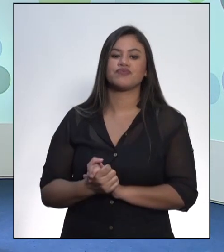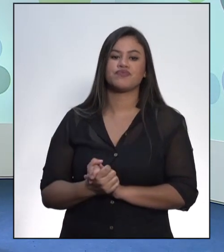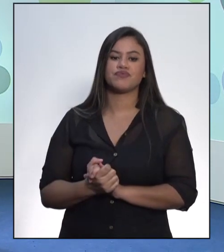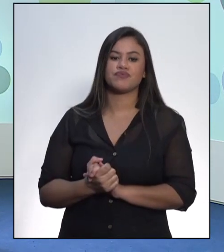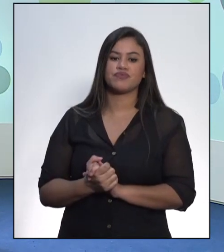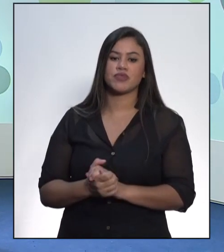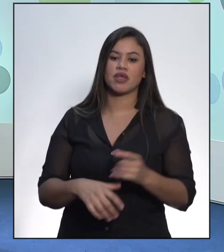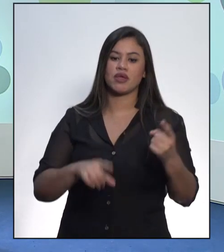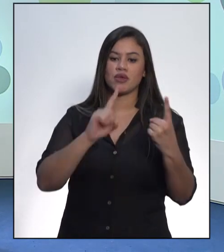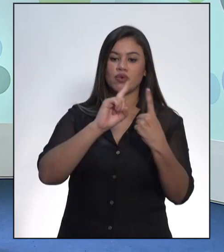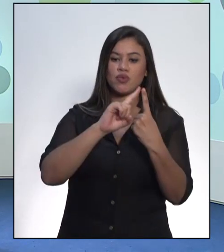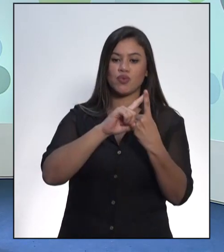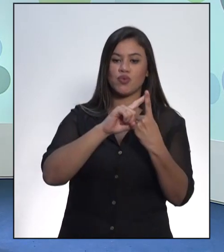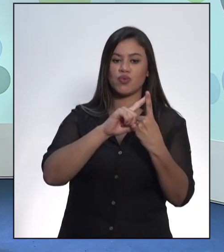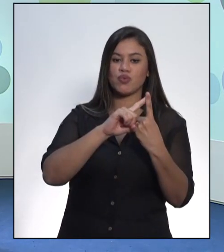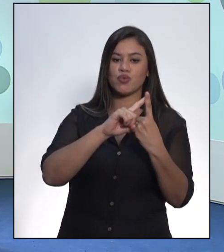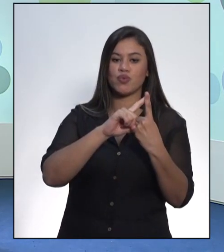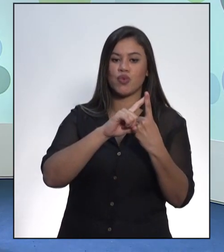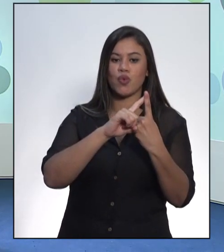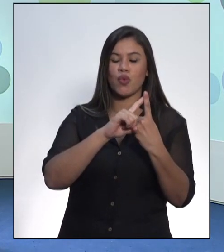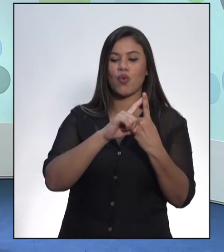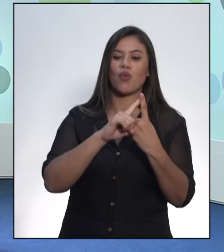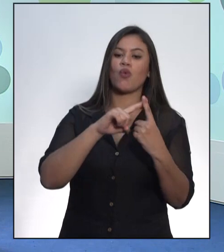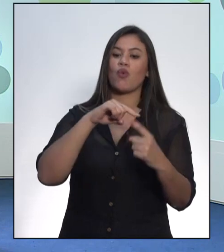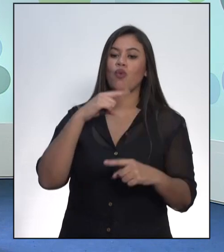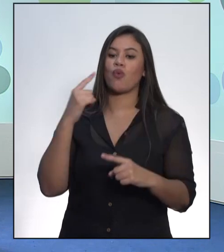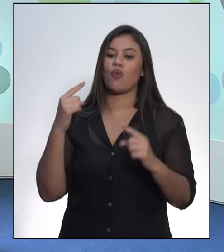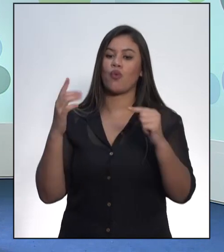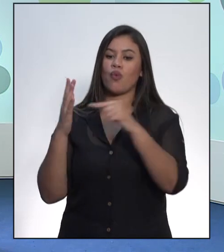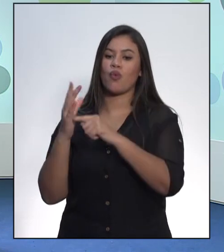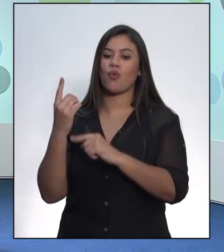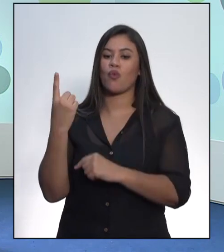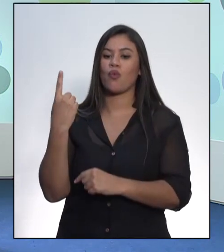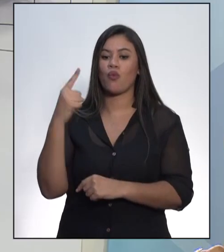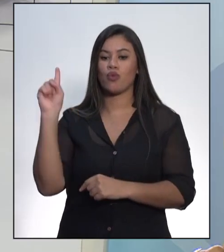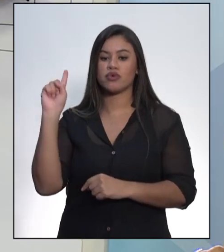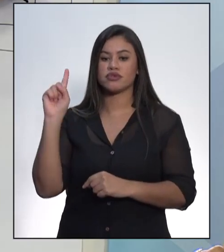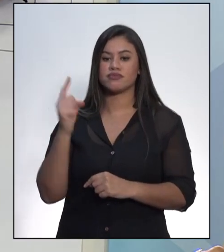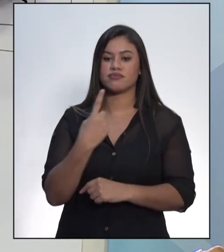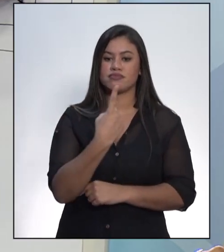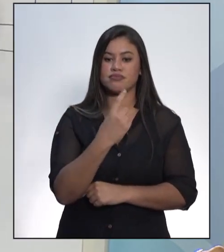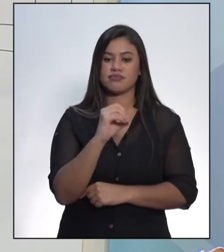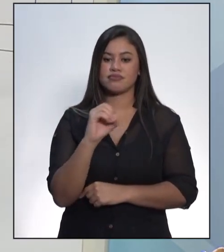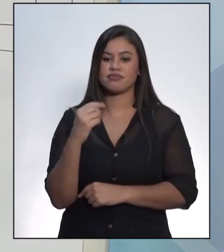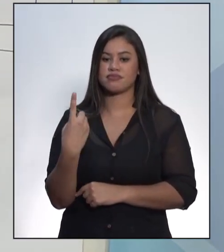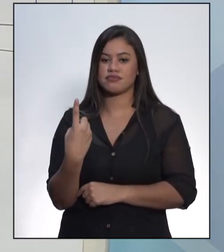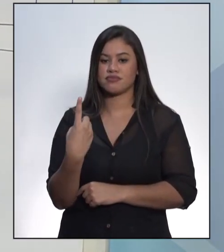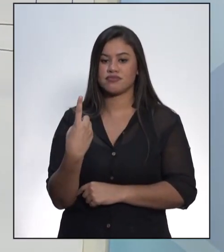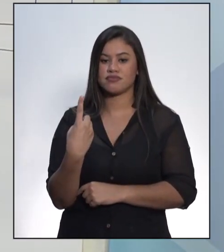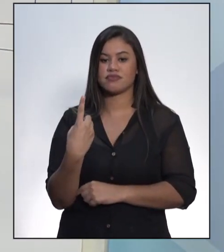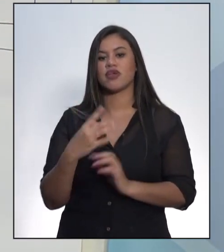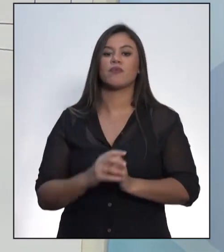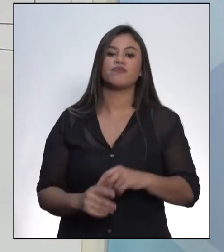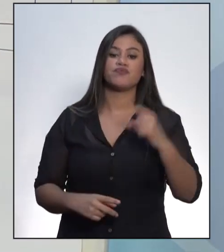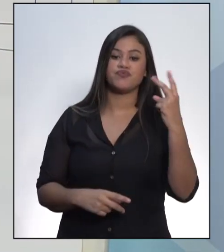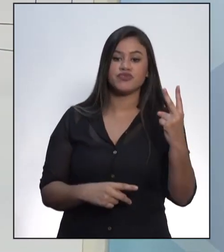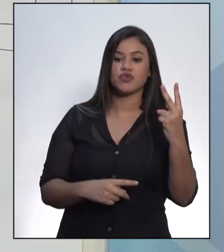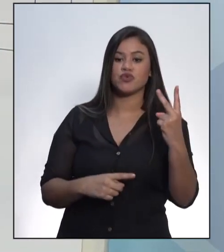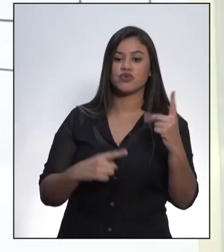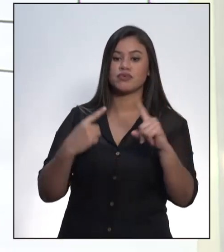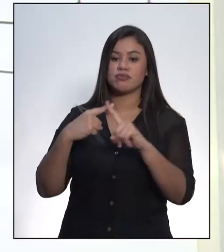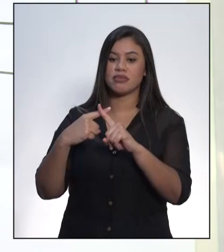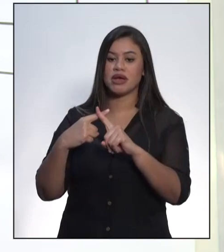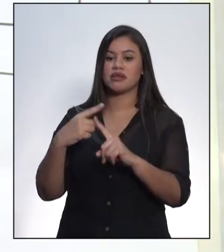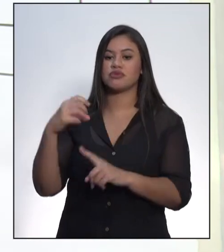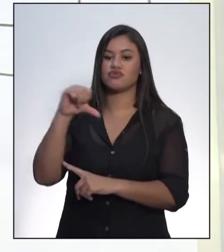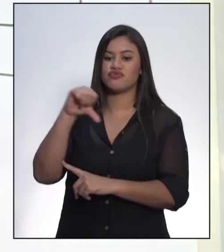primeiro termo mais o último 101. Segundo termo, ou seja, 2 mais 99, dava 101